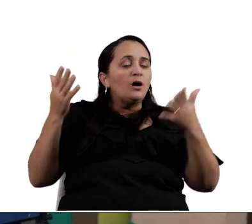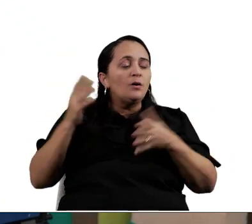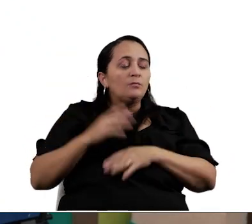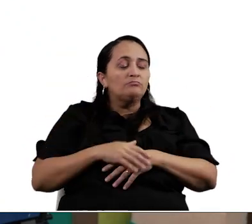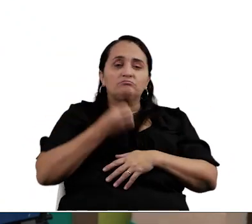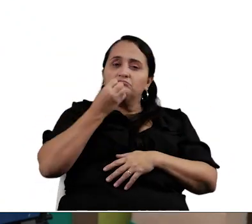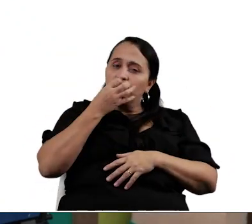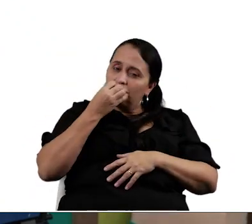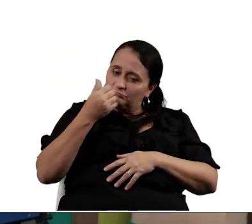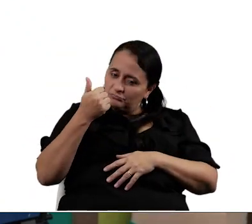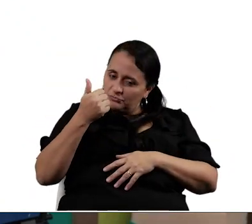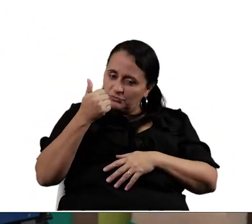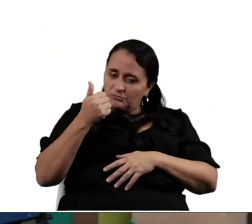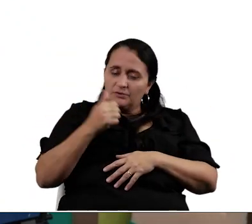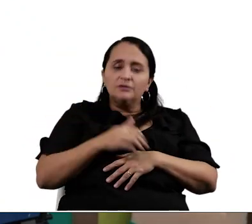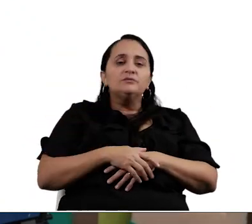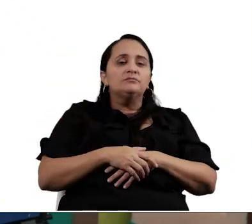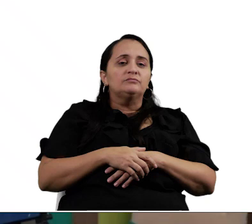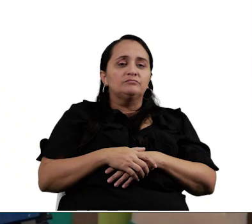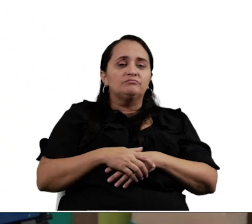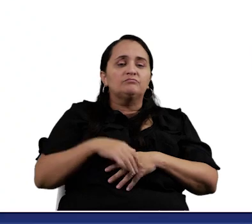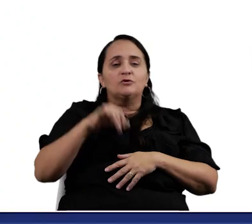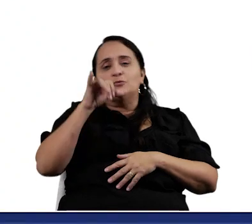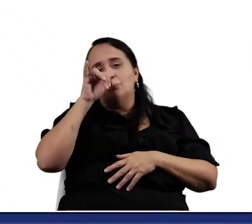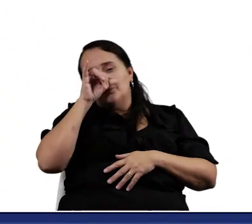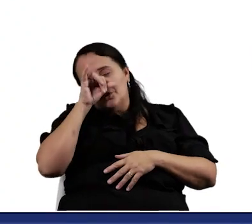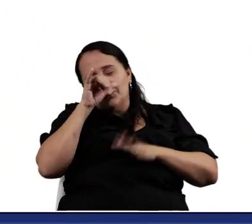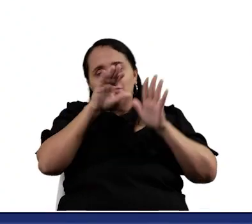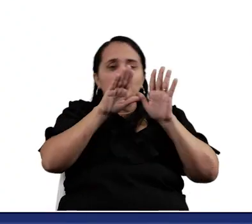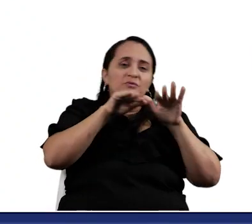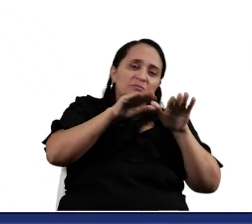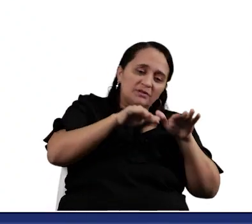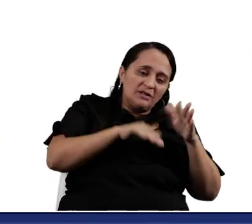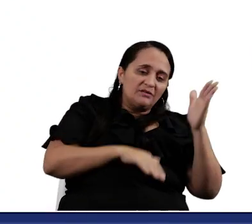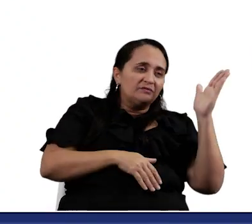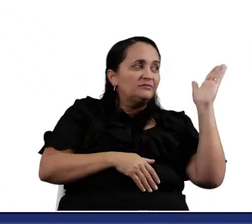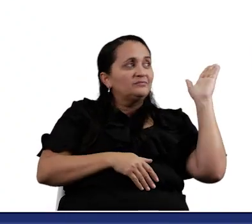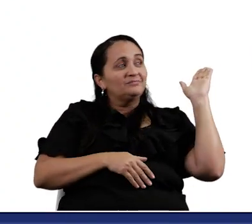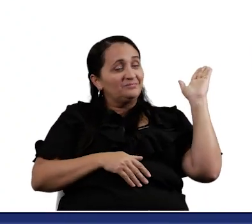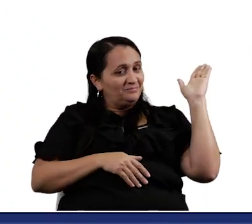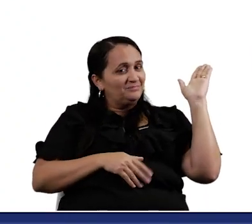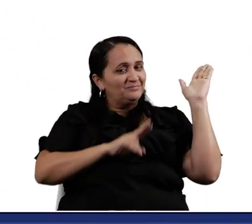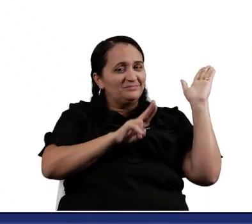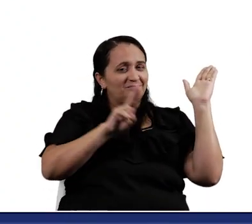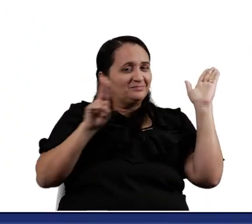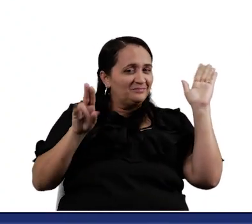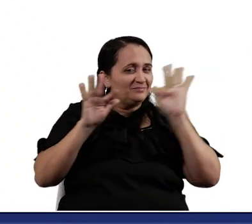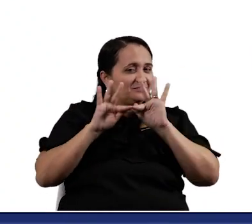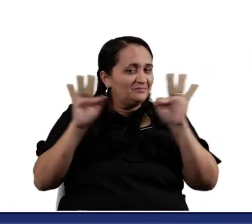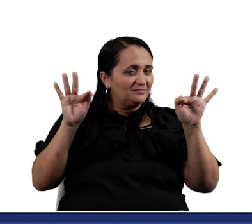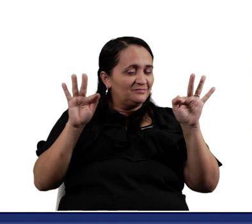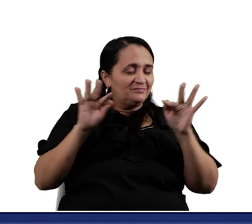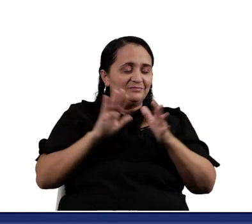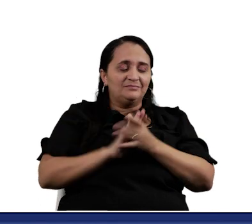Muito bem. O porco e o milhafre. Olha lá, o porco e o milhafre.